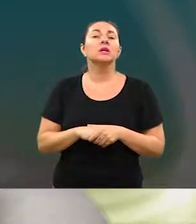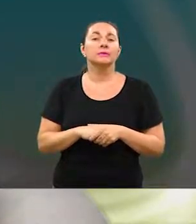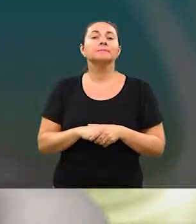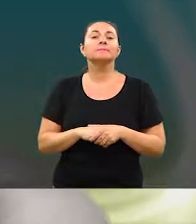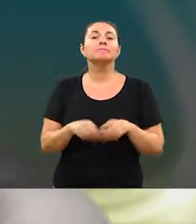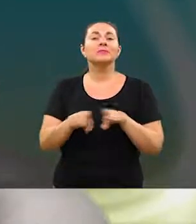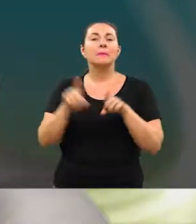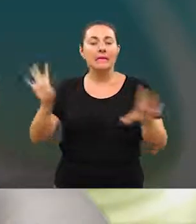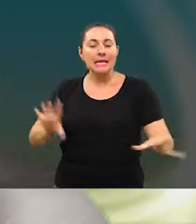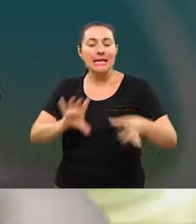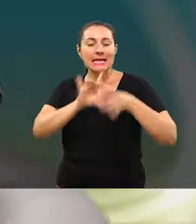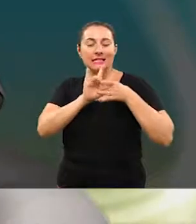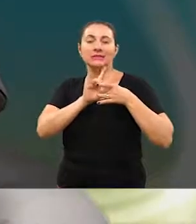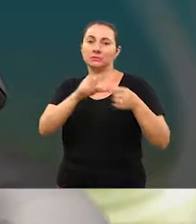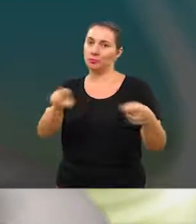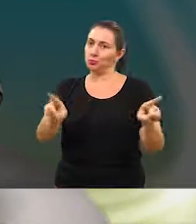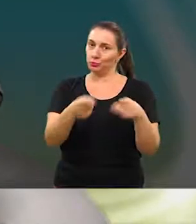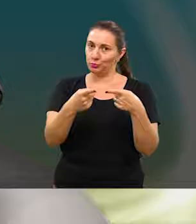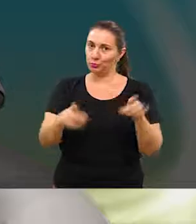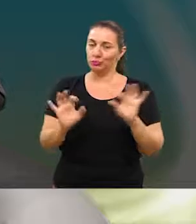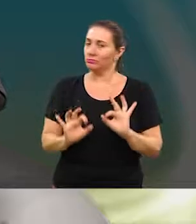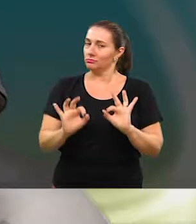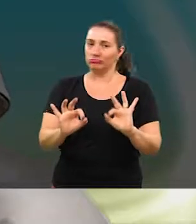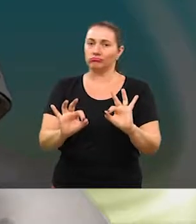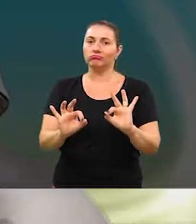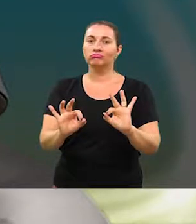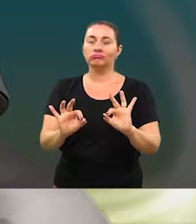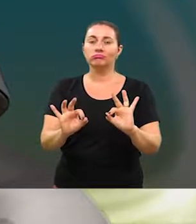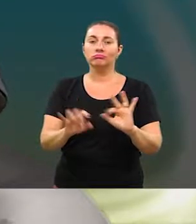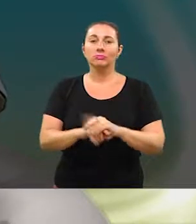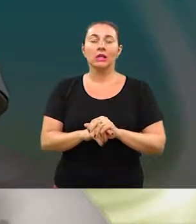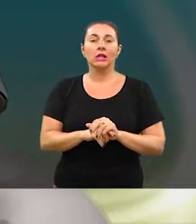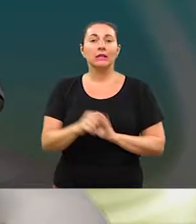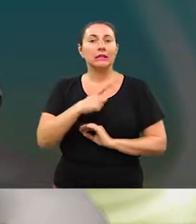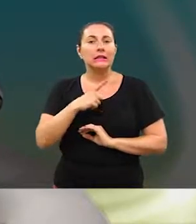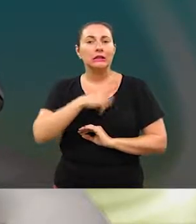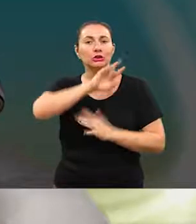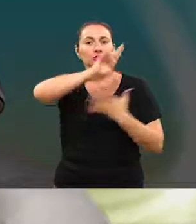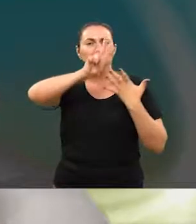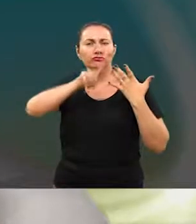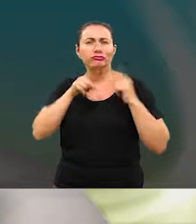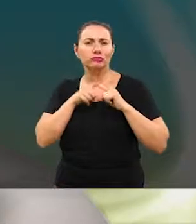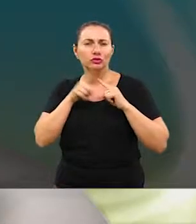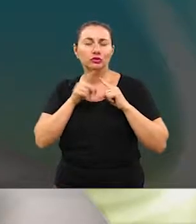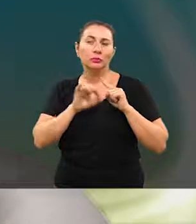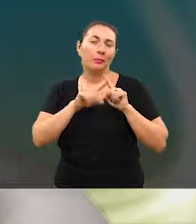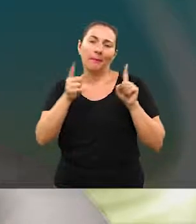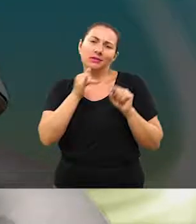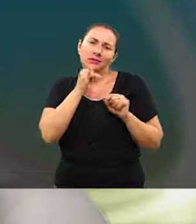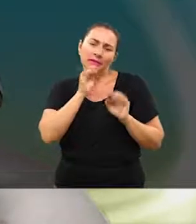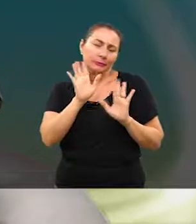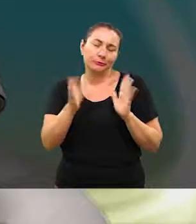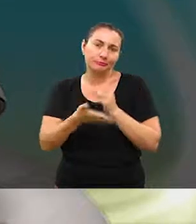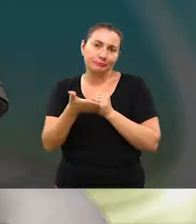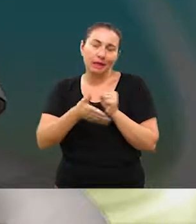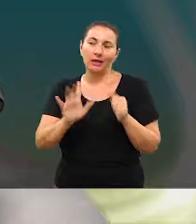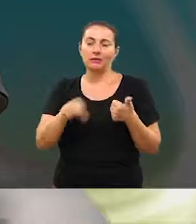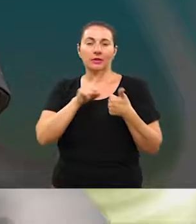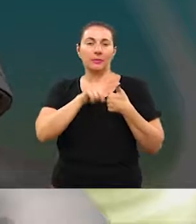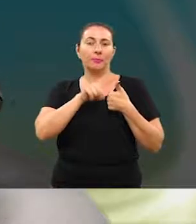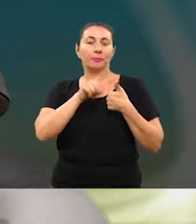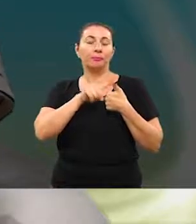também. Ela está muito ligada à música, né? Com certeza. Então, são N tipos de dança. Mas, assim, para citar alguns